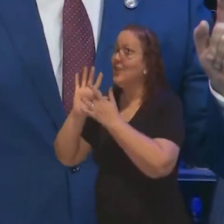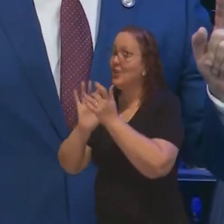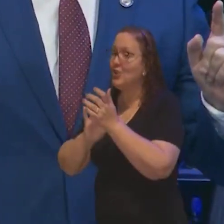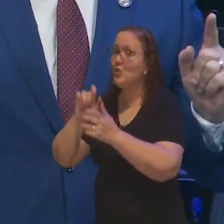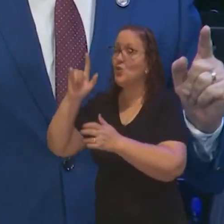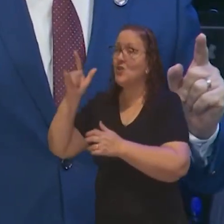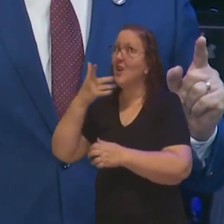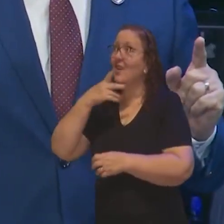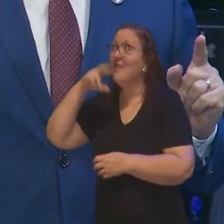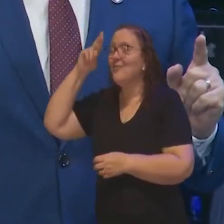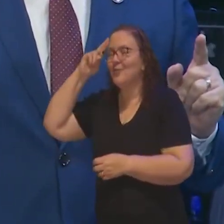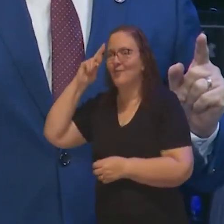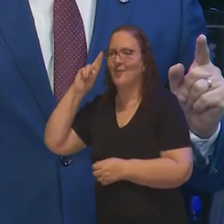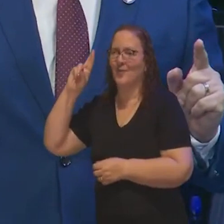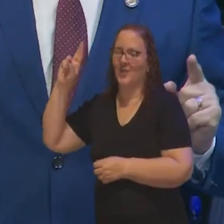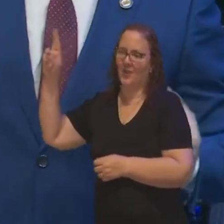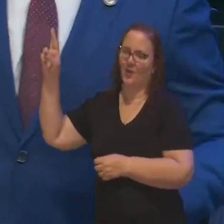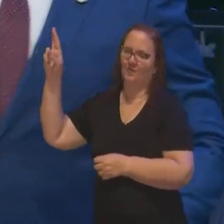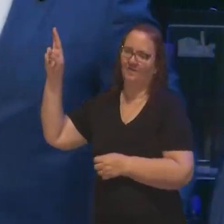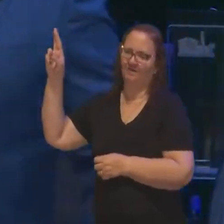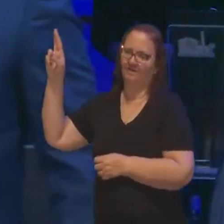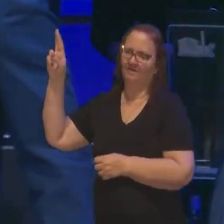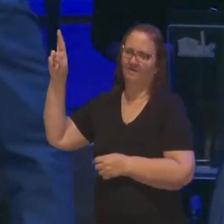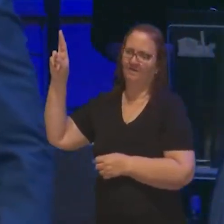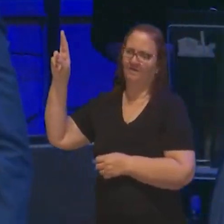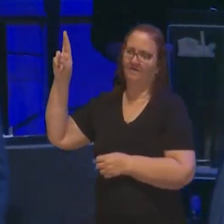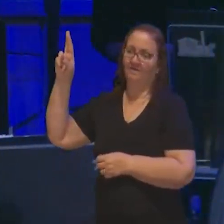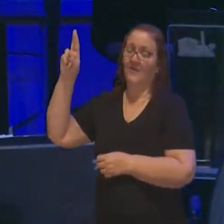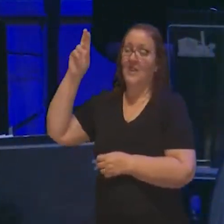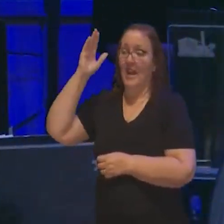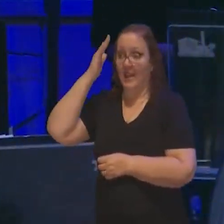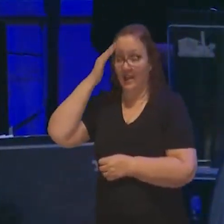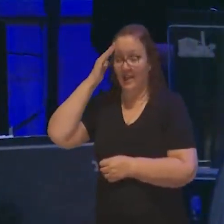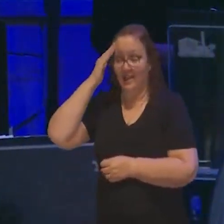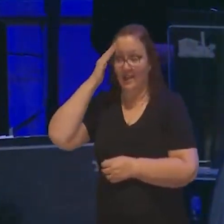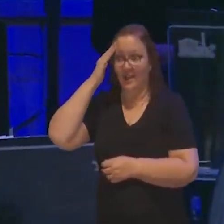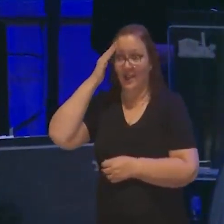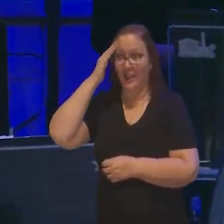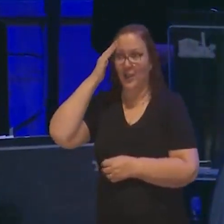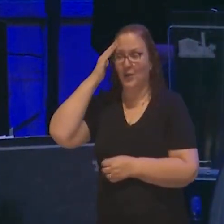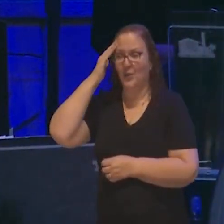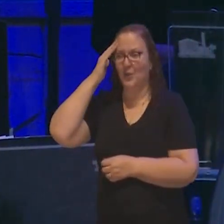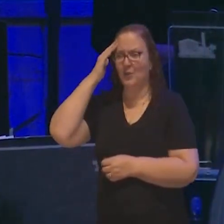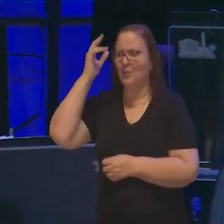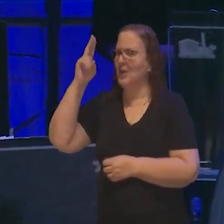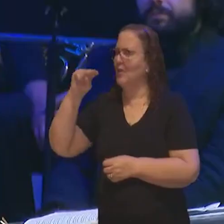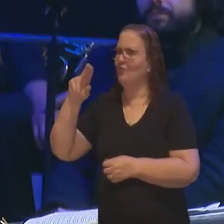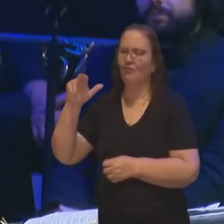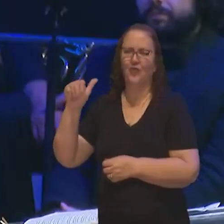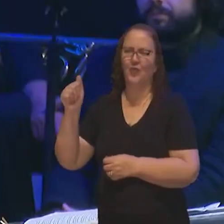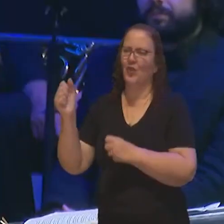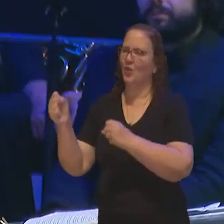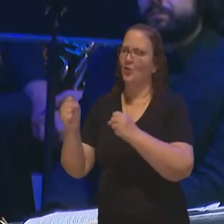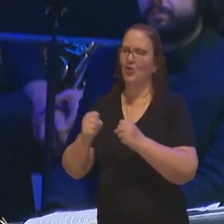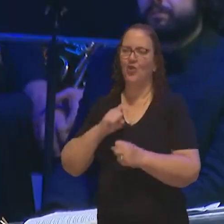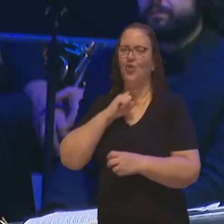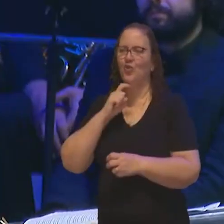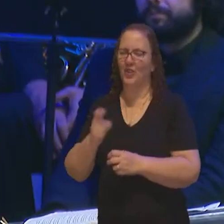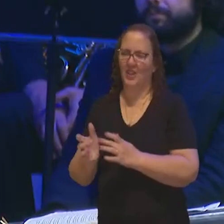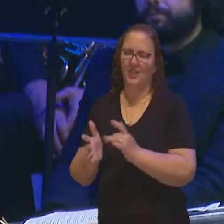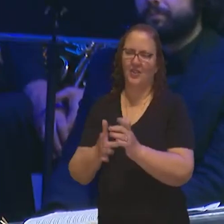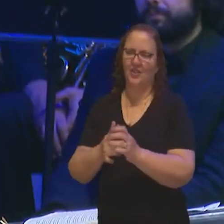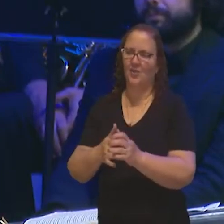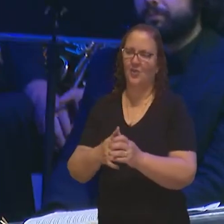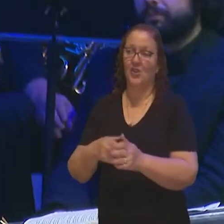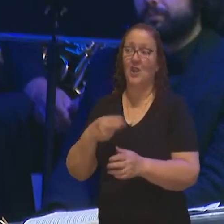era Senhor. Ele reconheceu que ele jamais deveria sair da